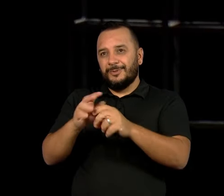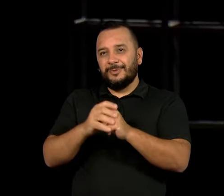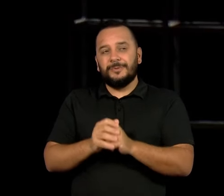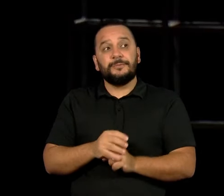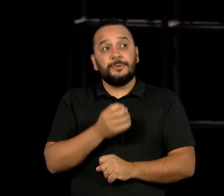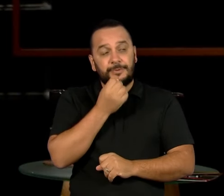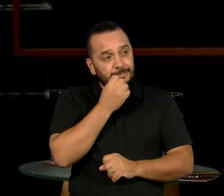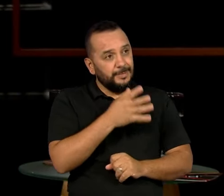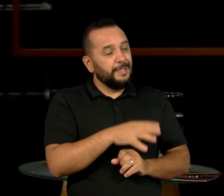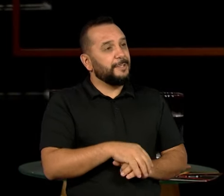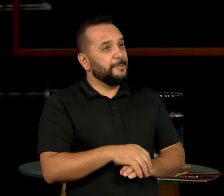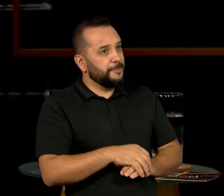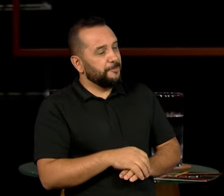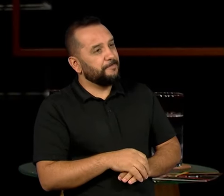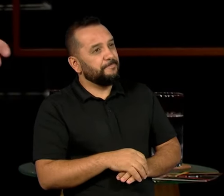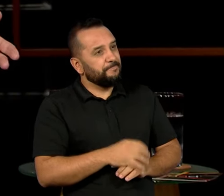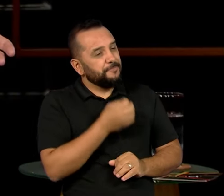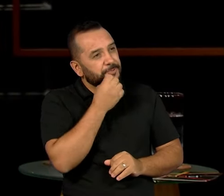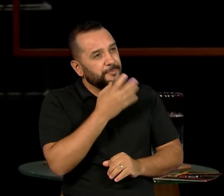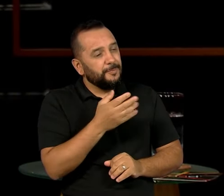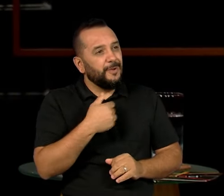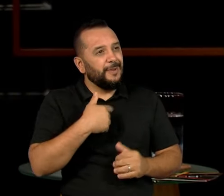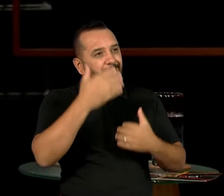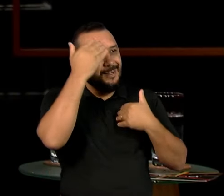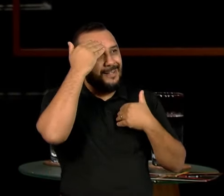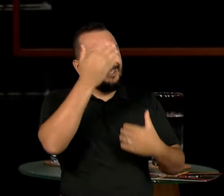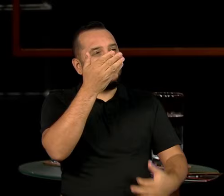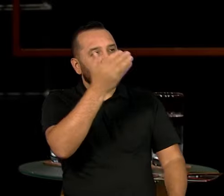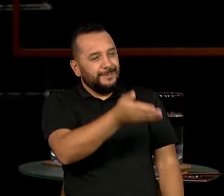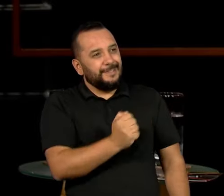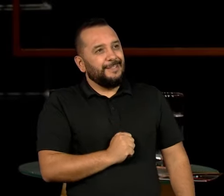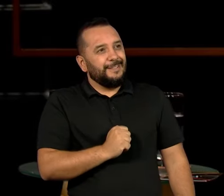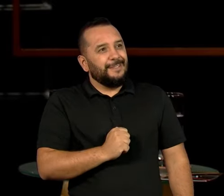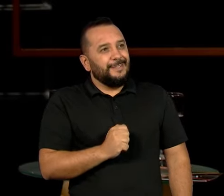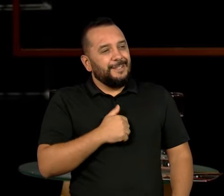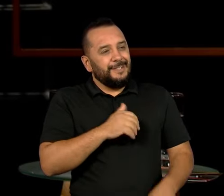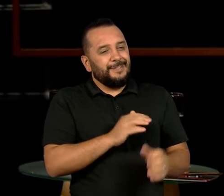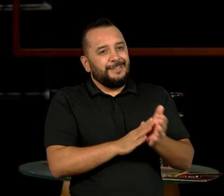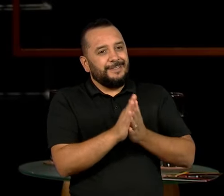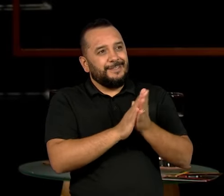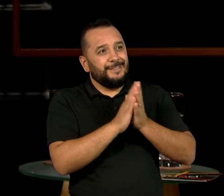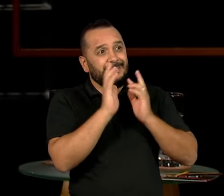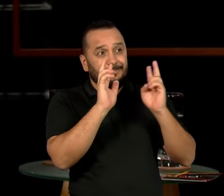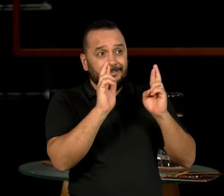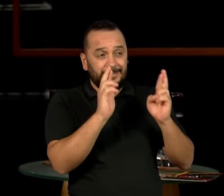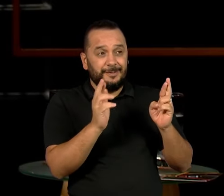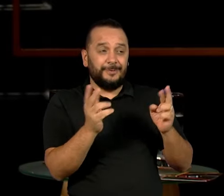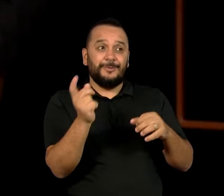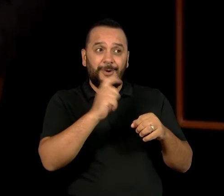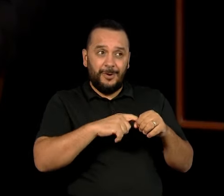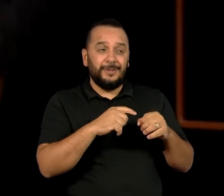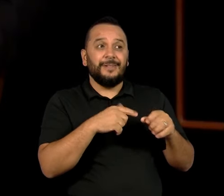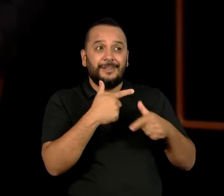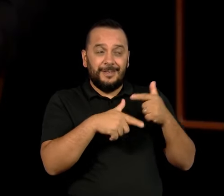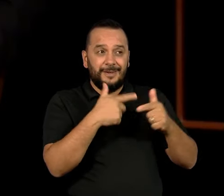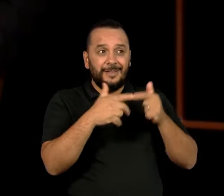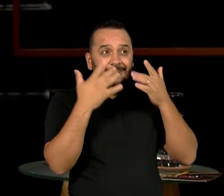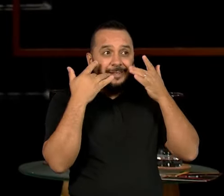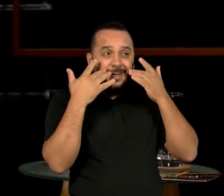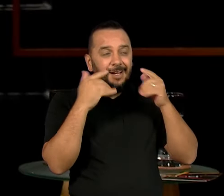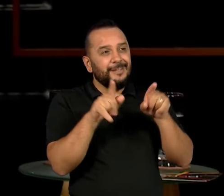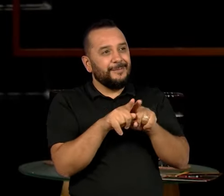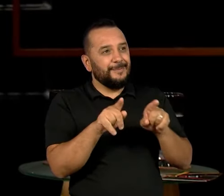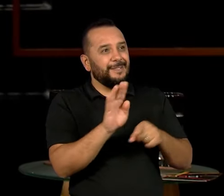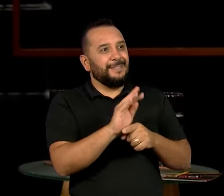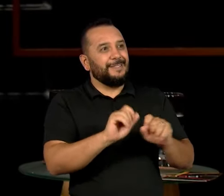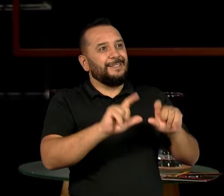bem. Muito bom, Tiago. A gente só pode agradecer. Ficamos aqui esperando seus novos trabalhos no teatro, mas também no